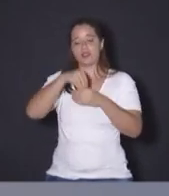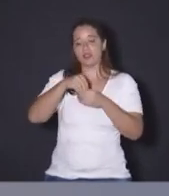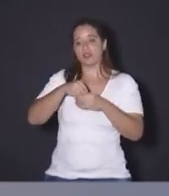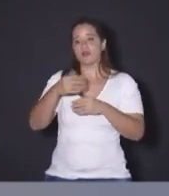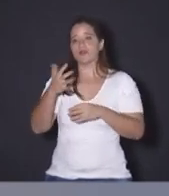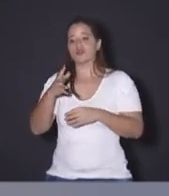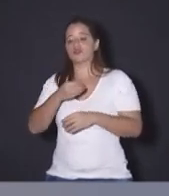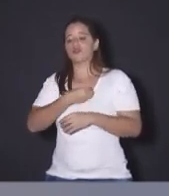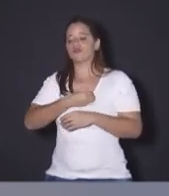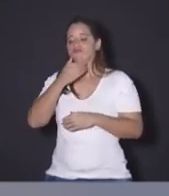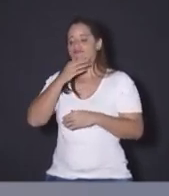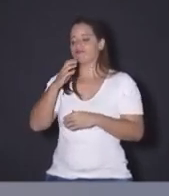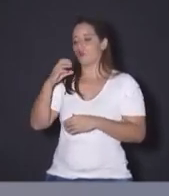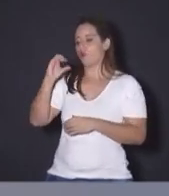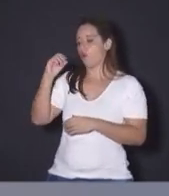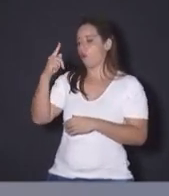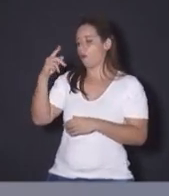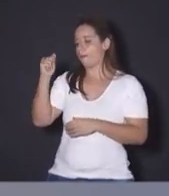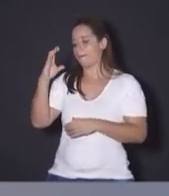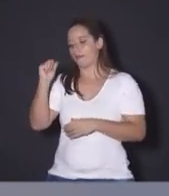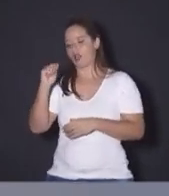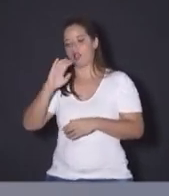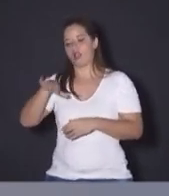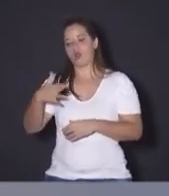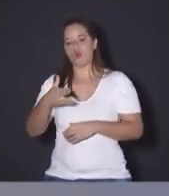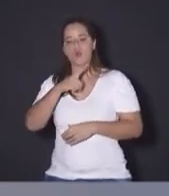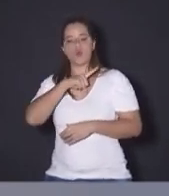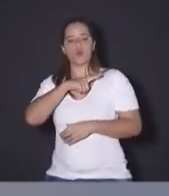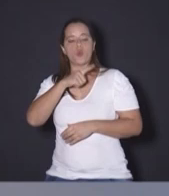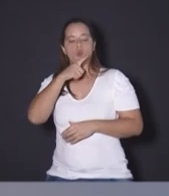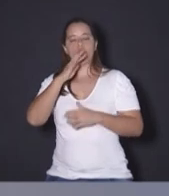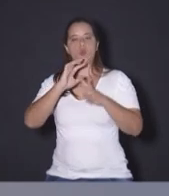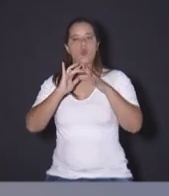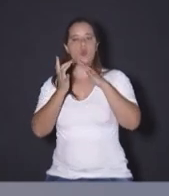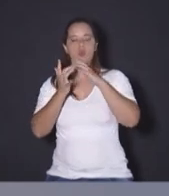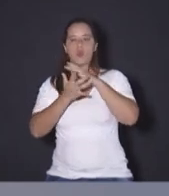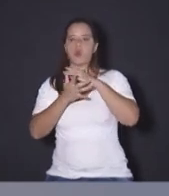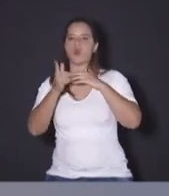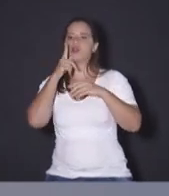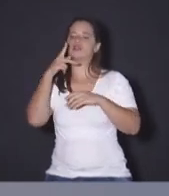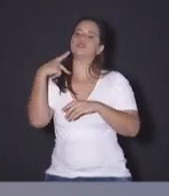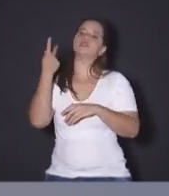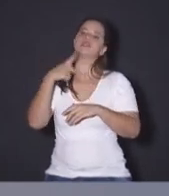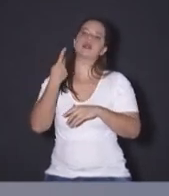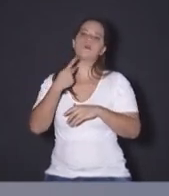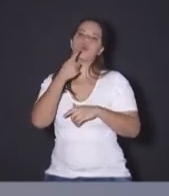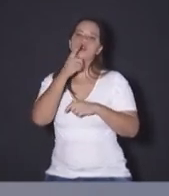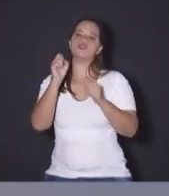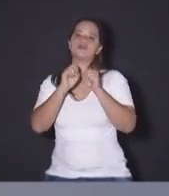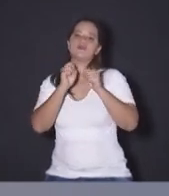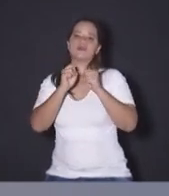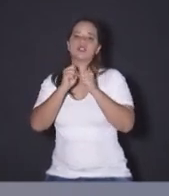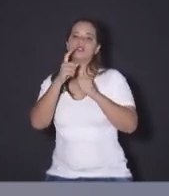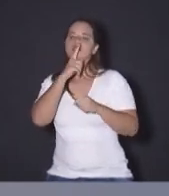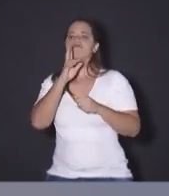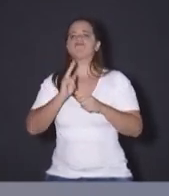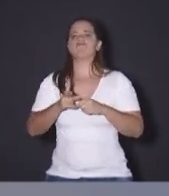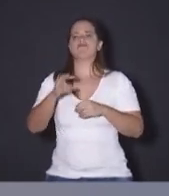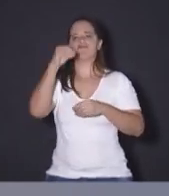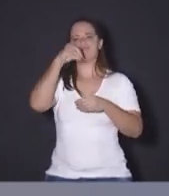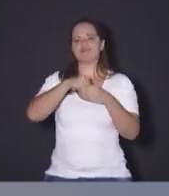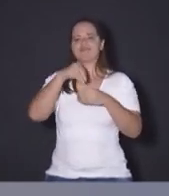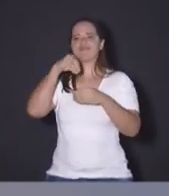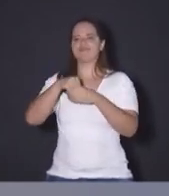você não está numa boa e opaca quando você não está numa rede cuja a política é de fazer ficar cada vez mais dentro